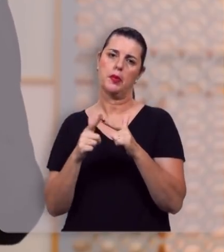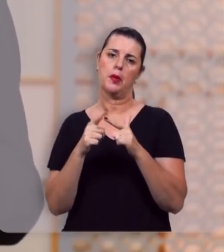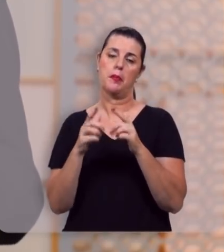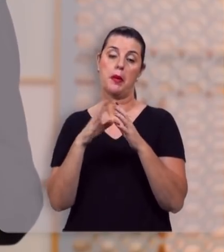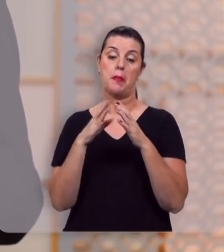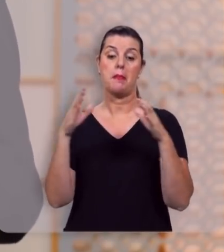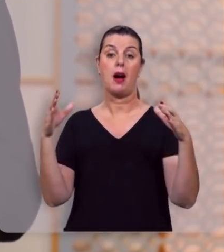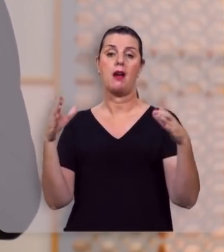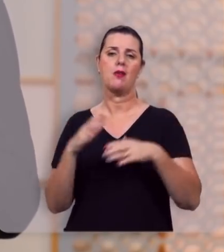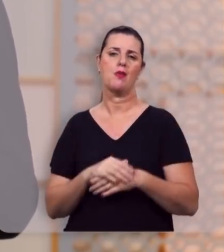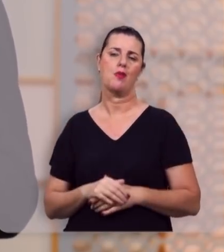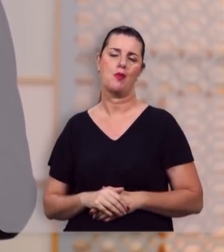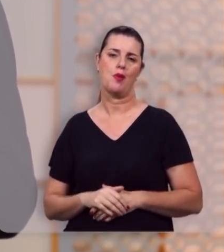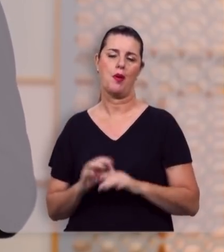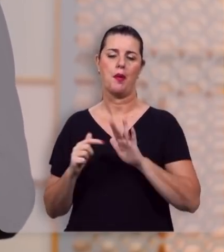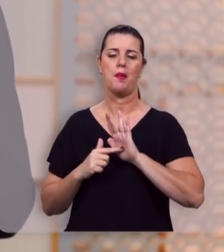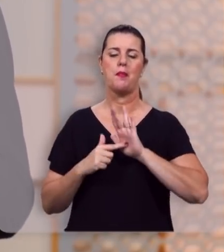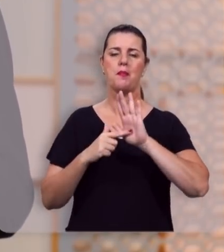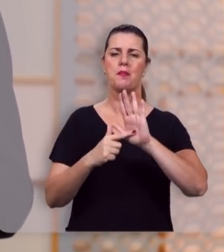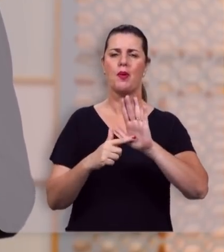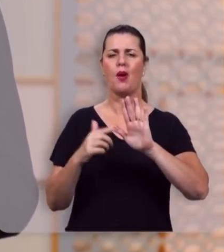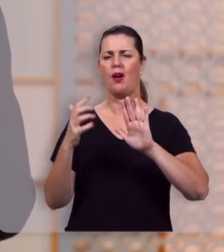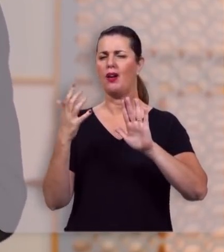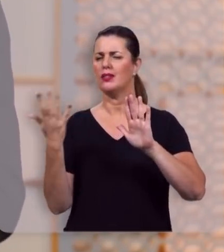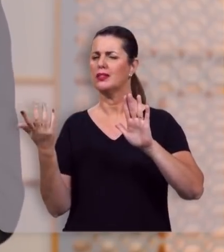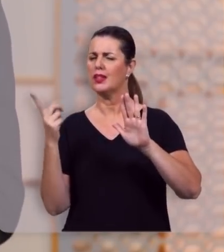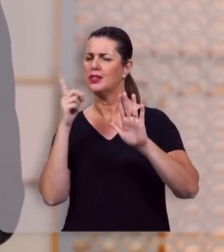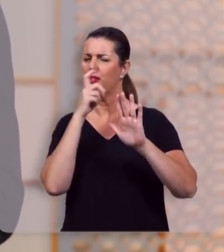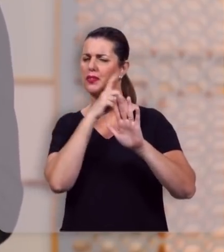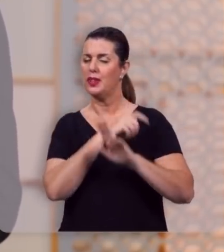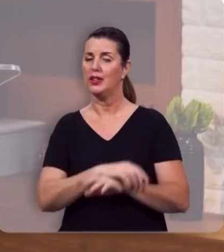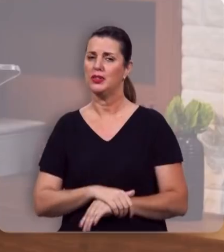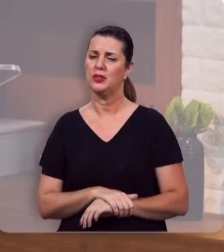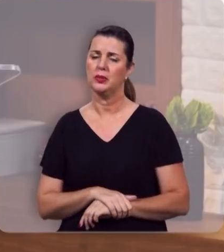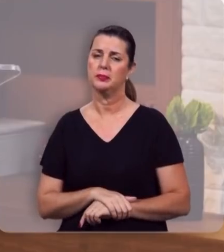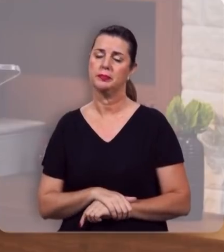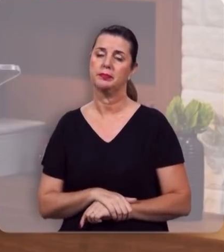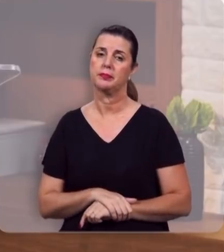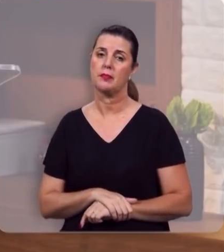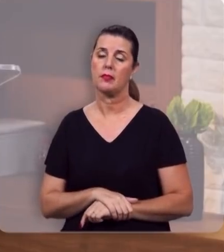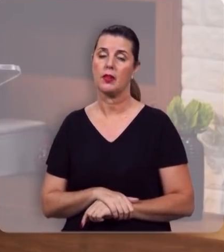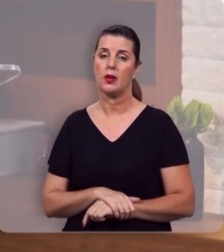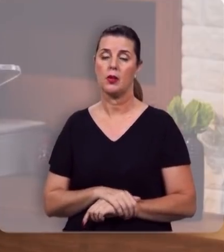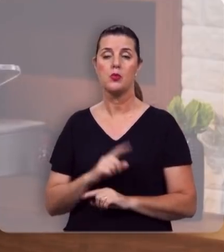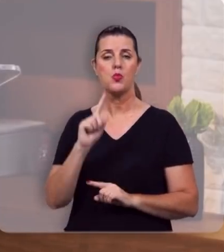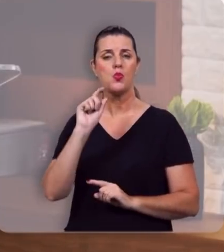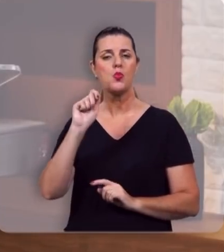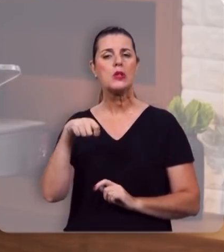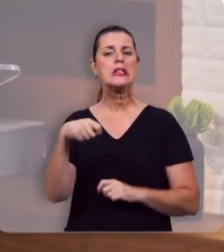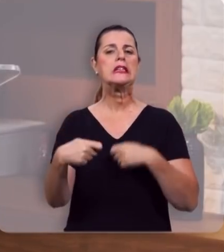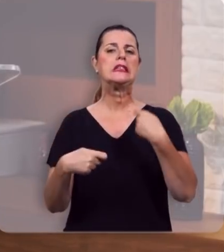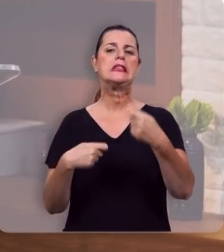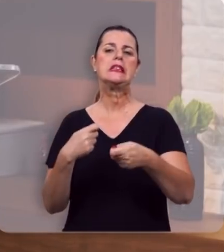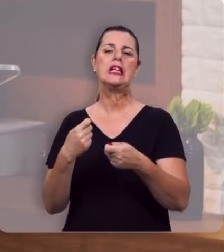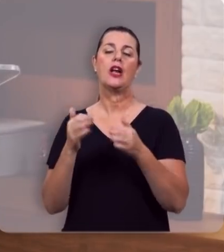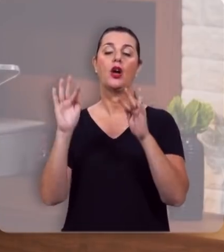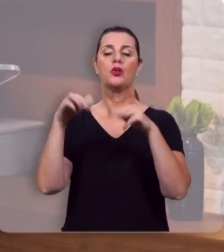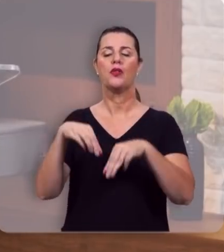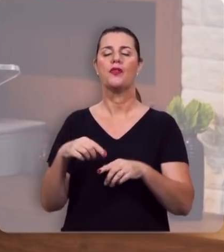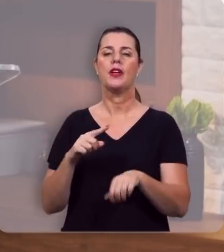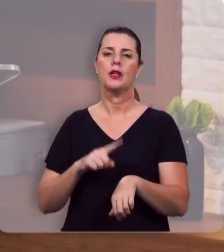se agrava e mostra a feiura da sua carranca. Um dos sinais do fim